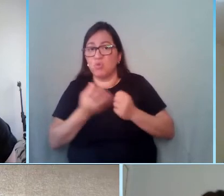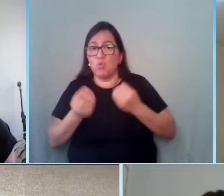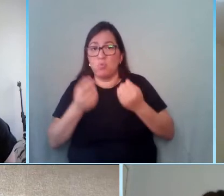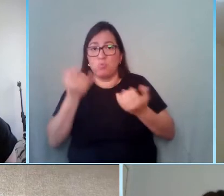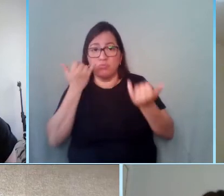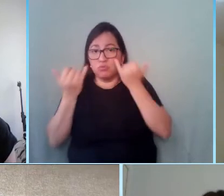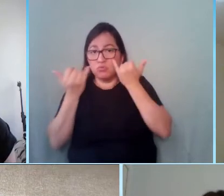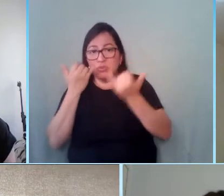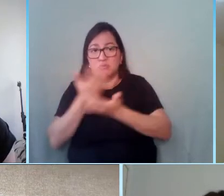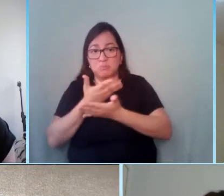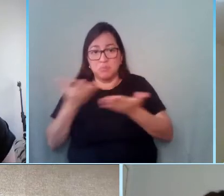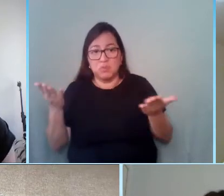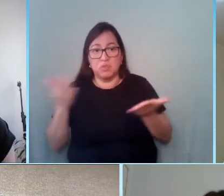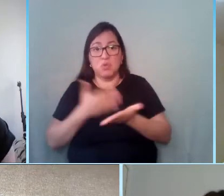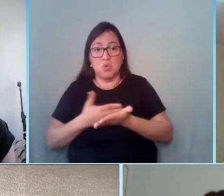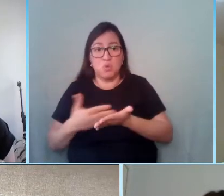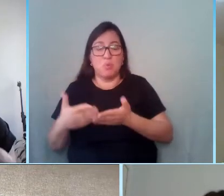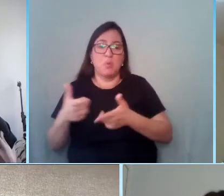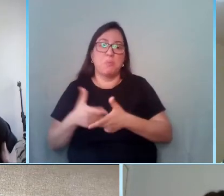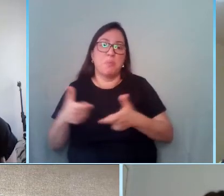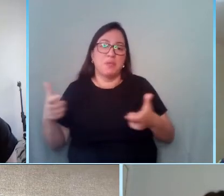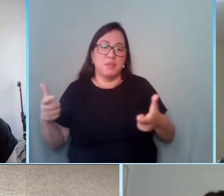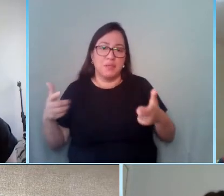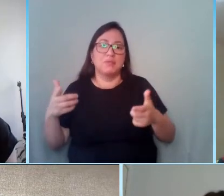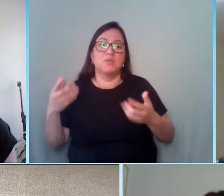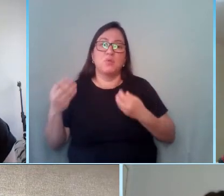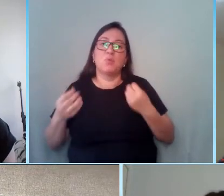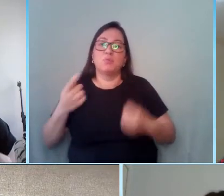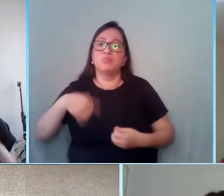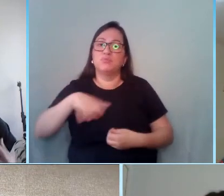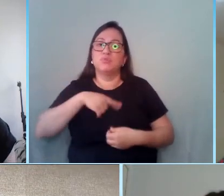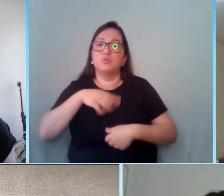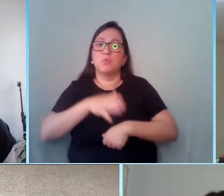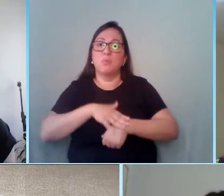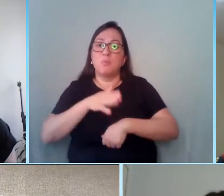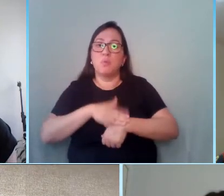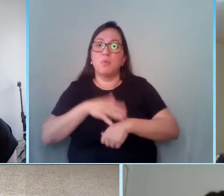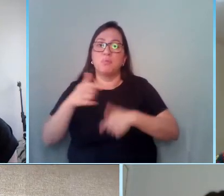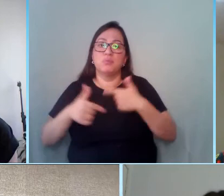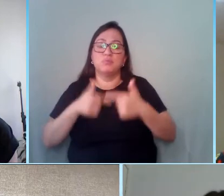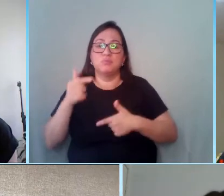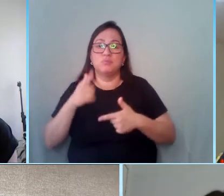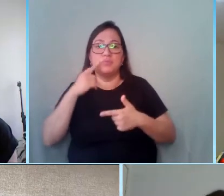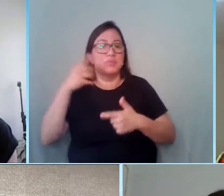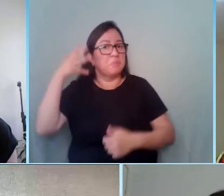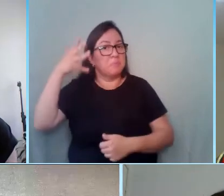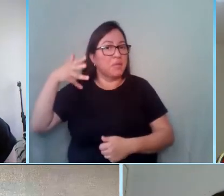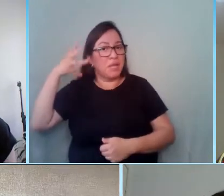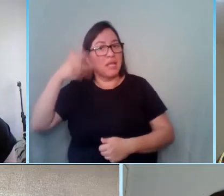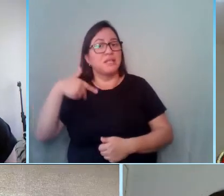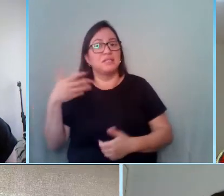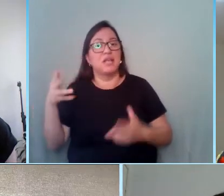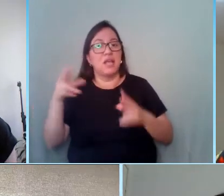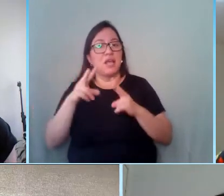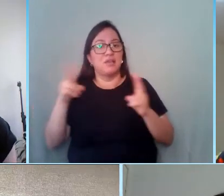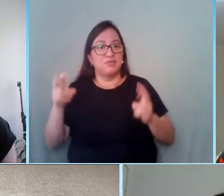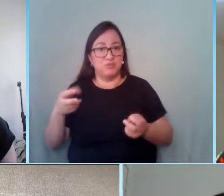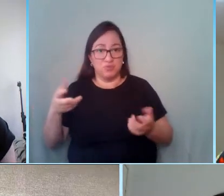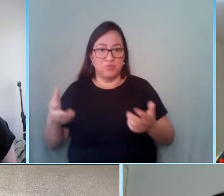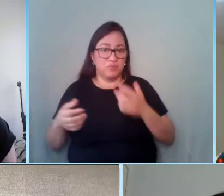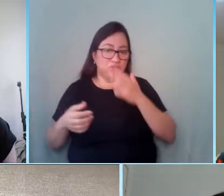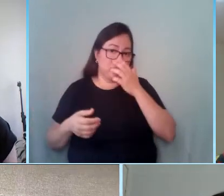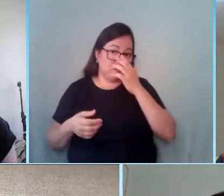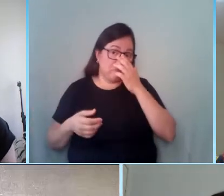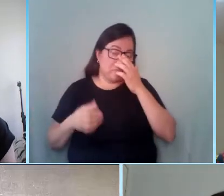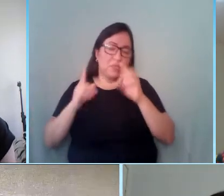pensar junto, né, e como que a gente lida com esse momento, como que a gente fortalece a pauta da primeira infância nesse momento.